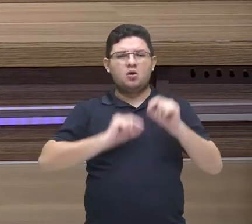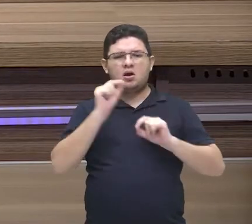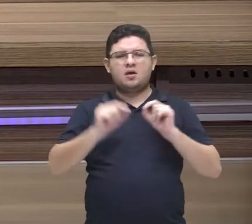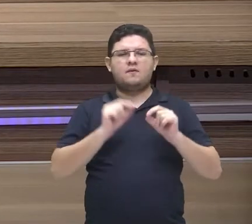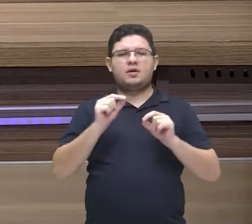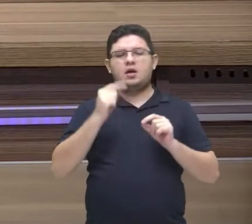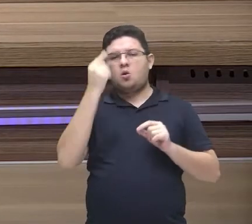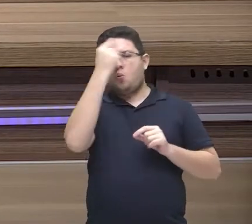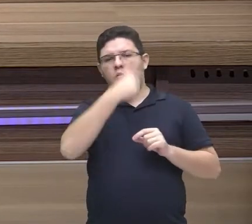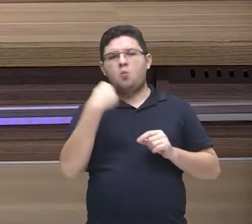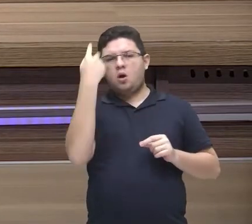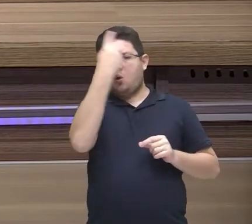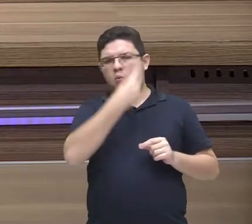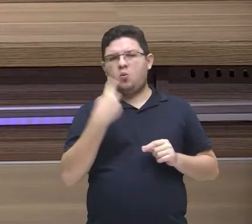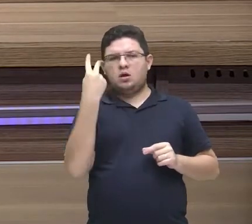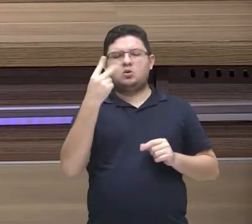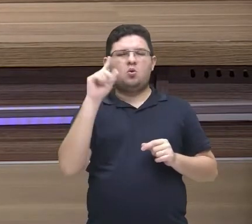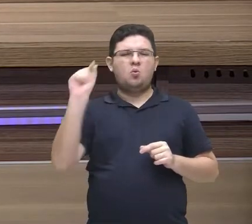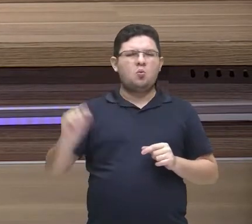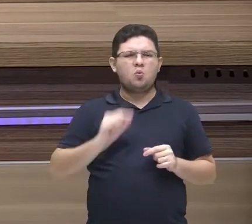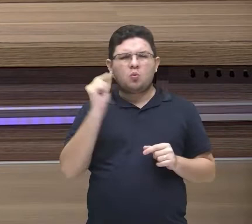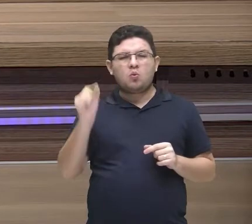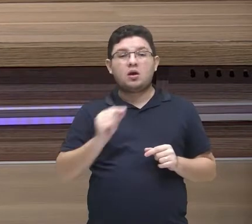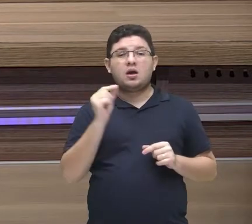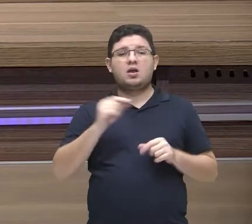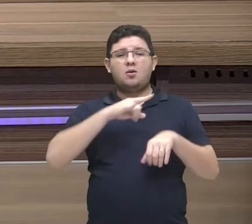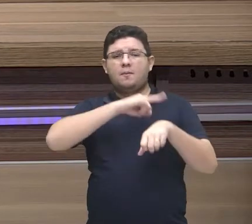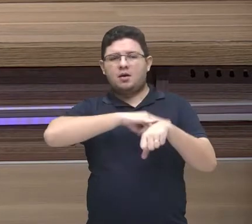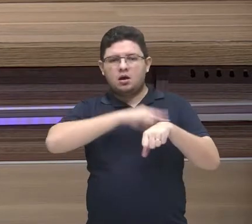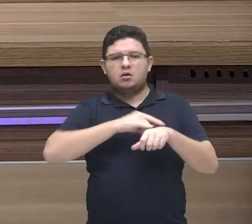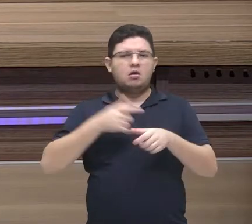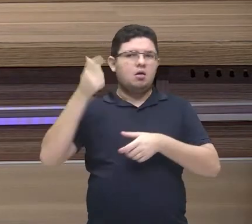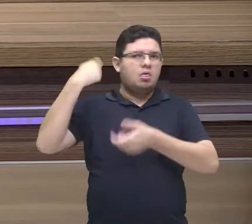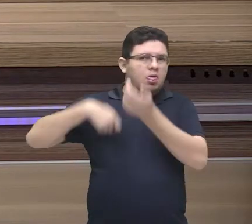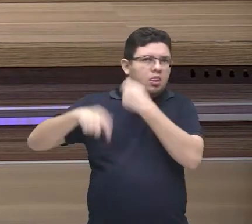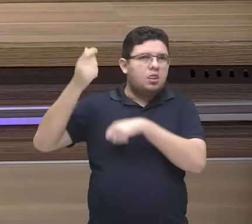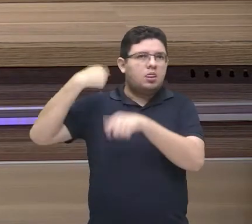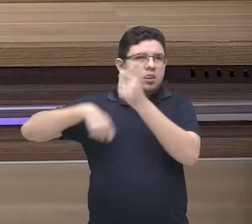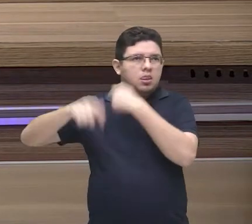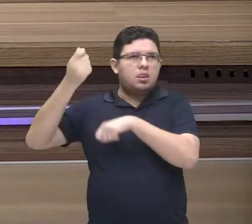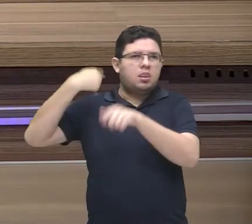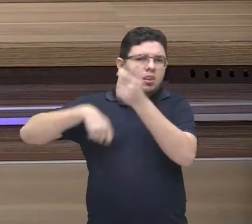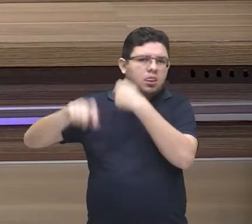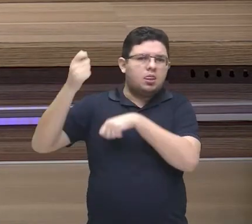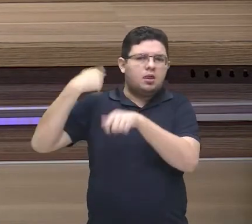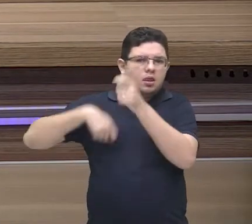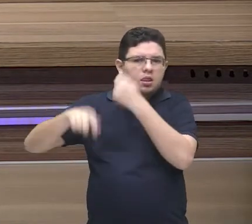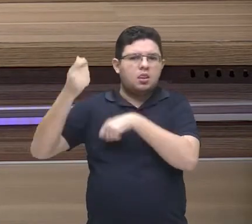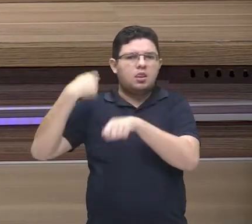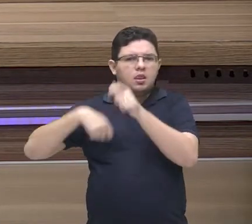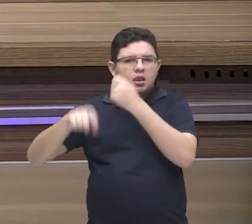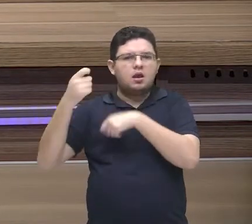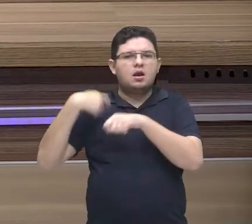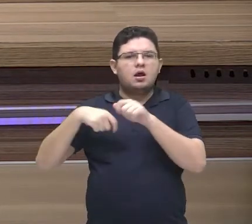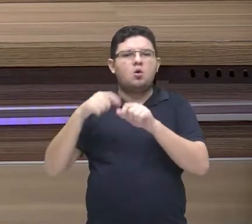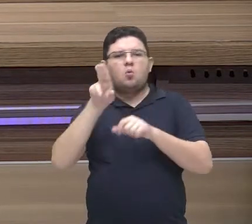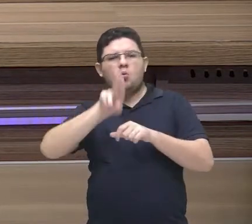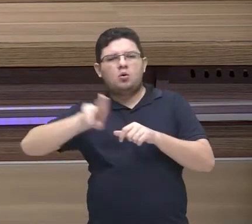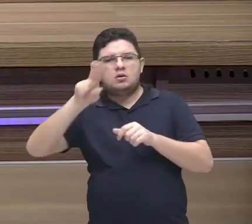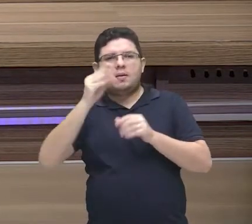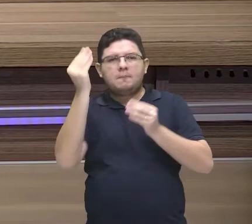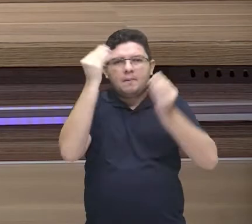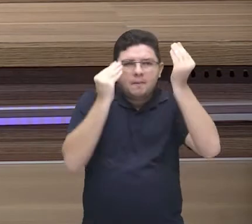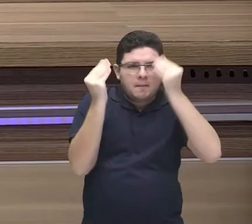shampoo, condicionador, não sei o quê, no cabelo, passando cabelo para lá, no cabelo para cá, e começa uma maquiagem muito precoce. Então as meninas têm